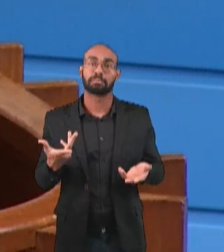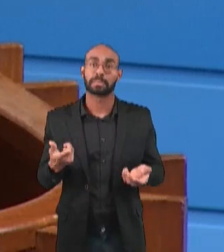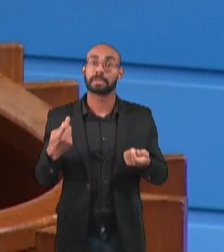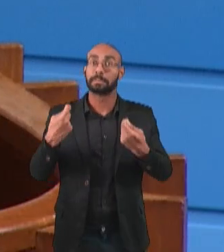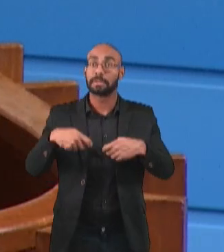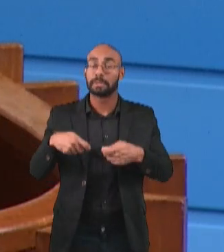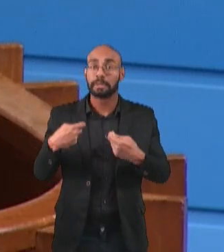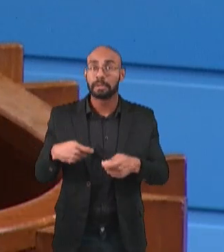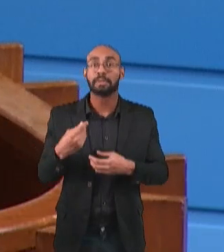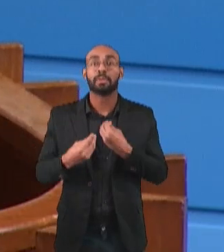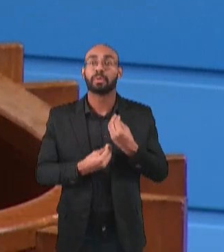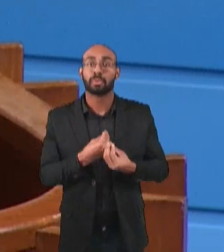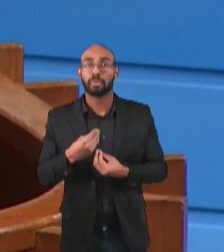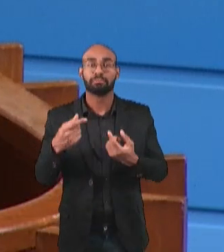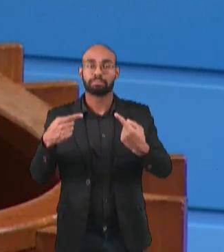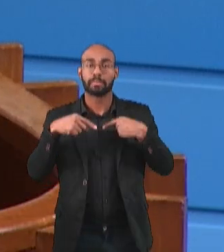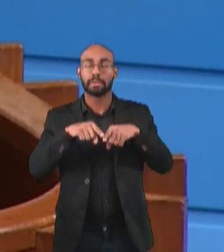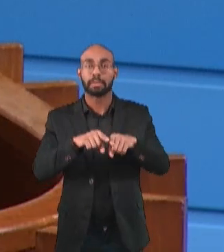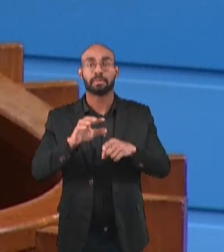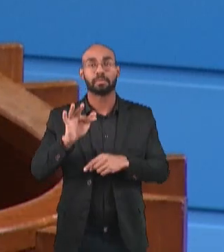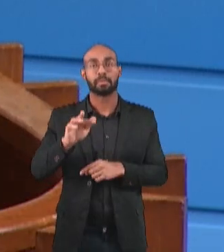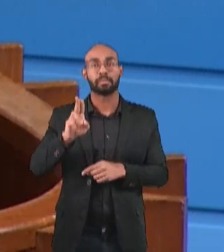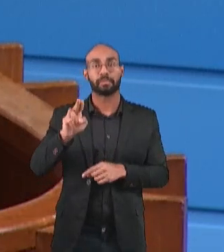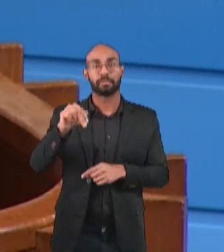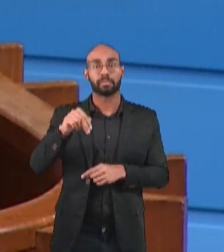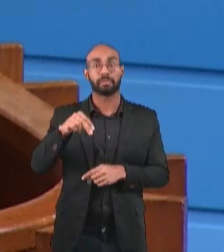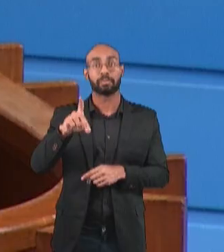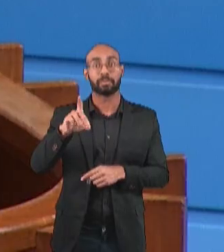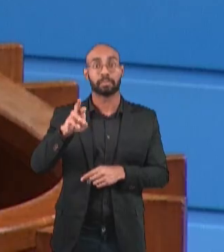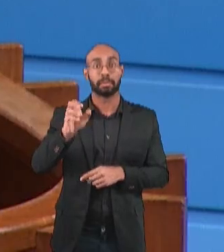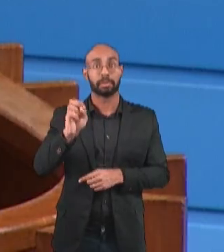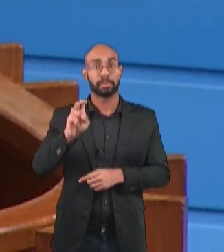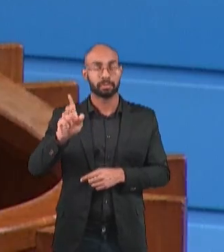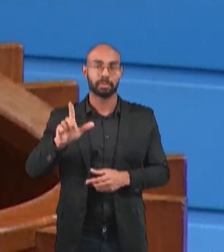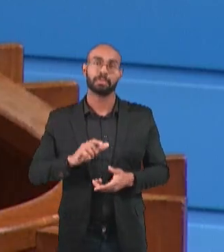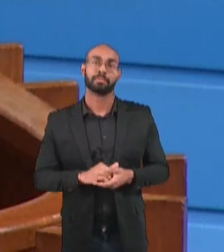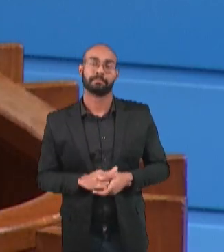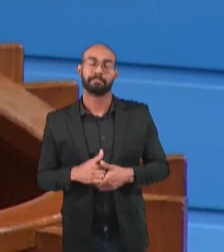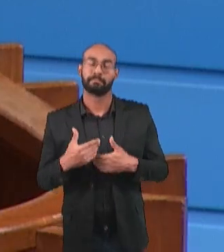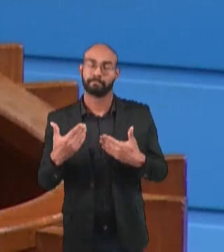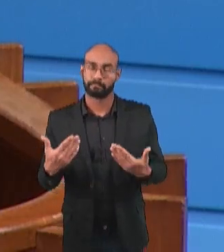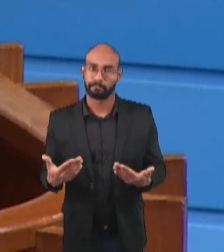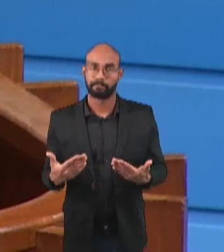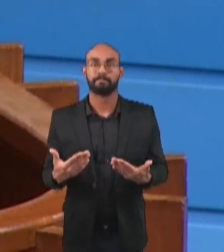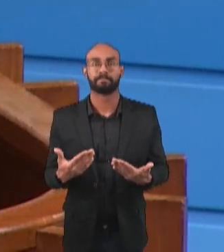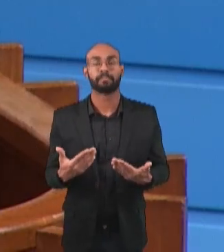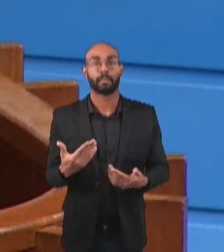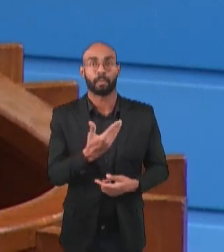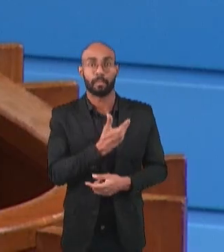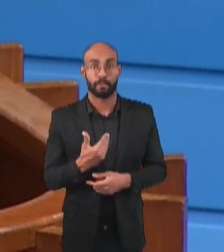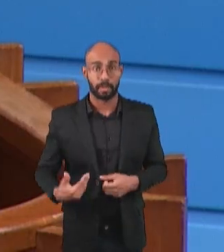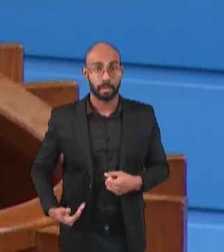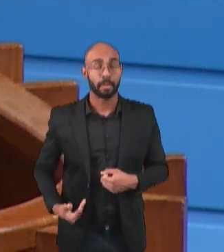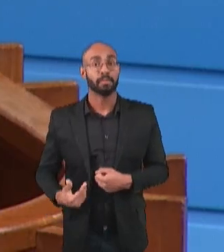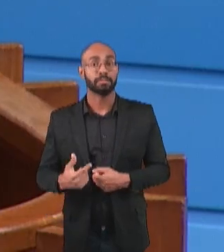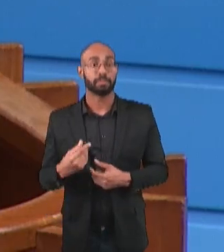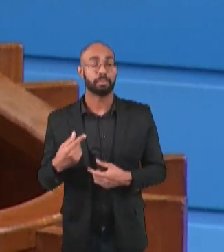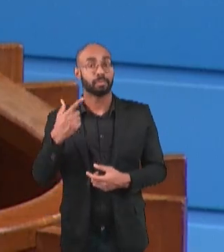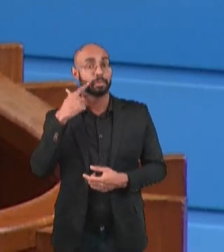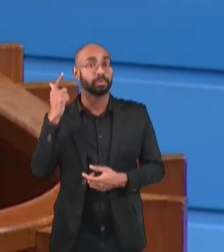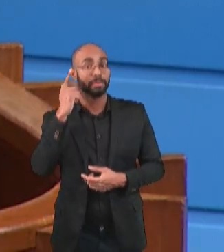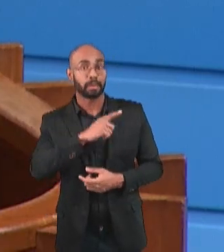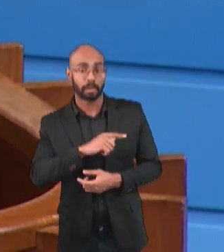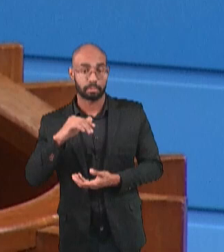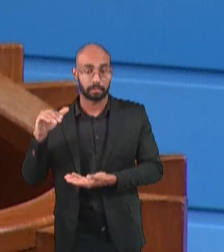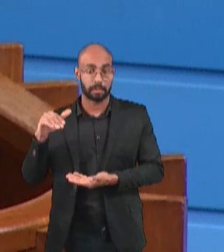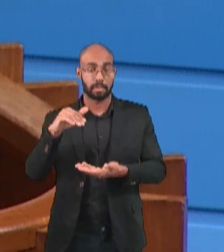deve-se o Fundersul na condição de diferimento, a benesse do Estado para entregar os malotes